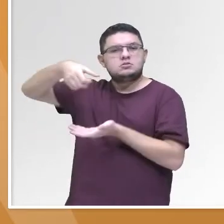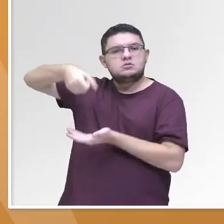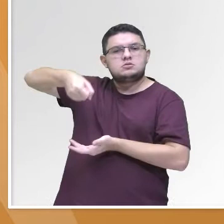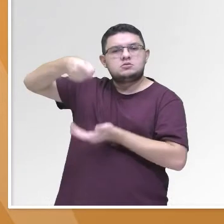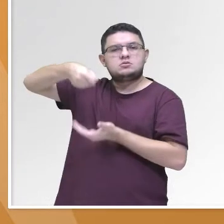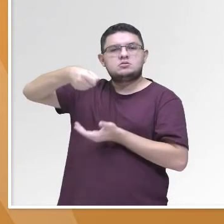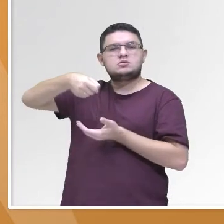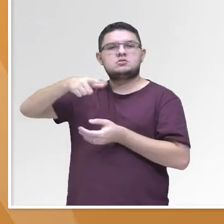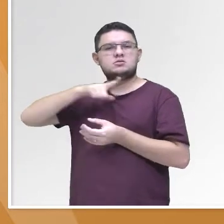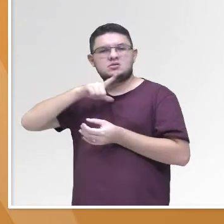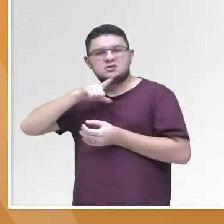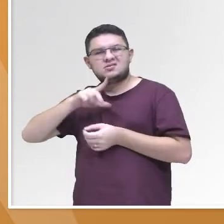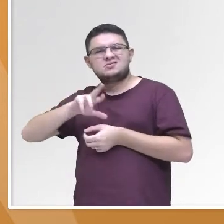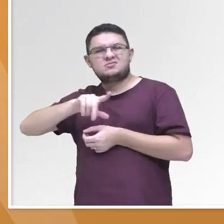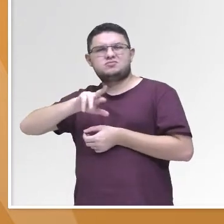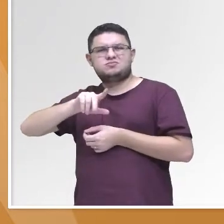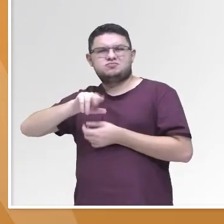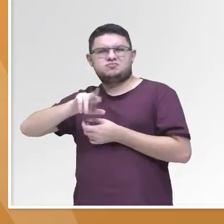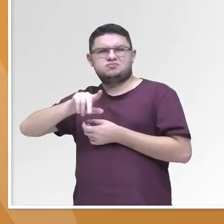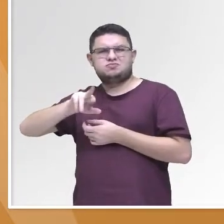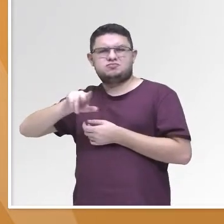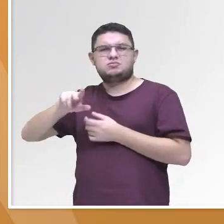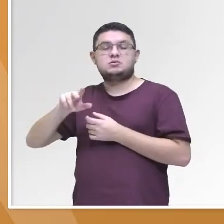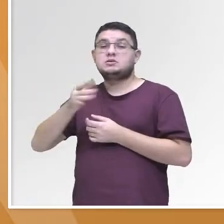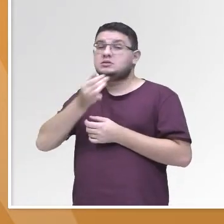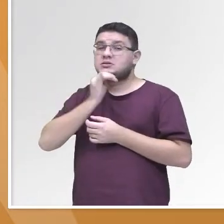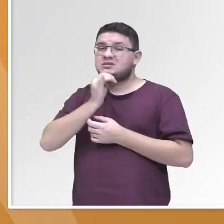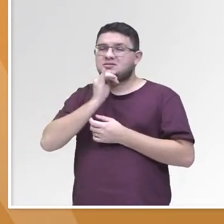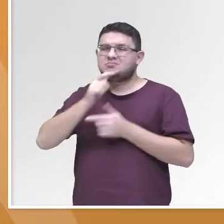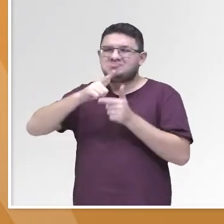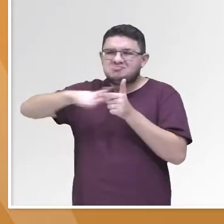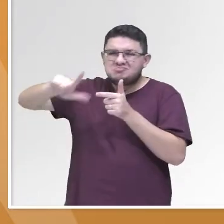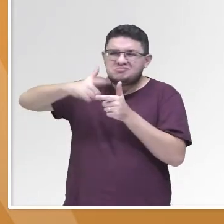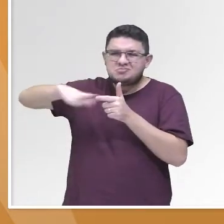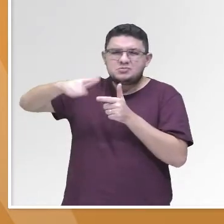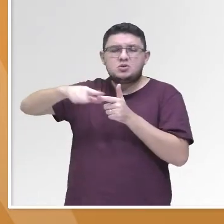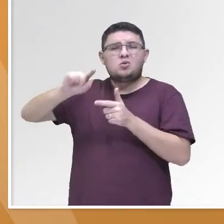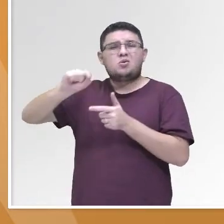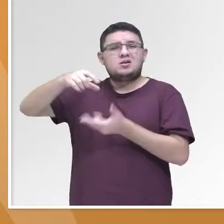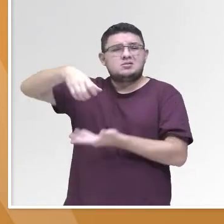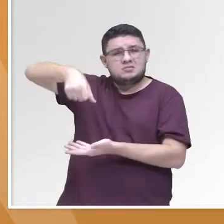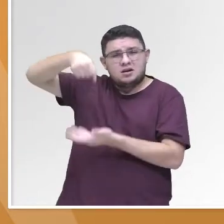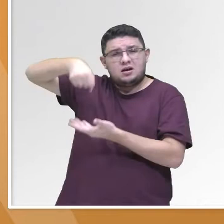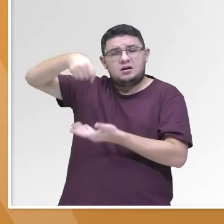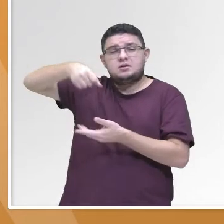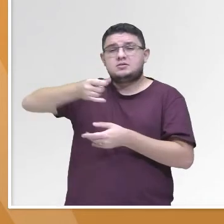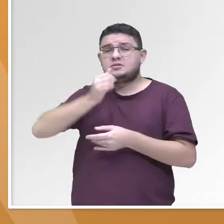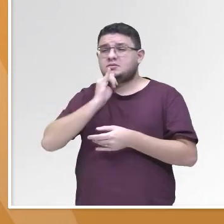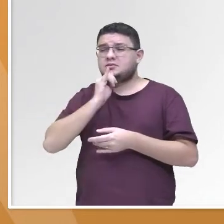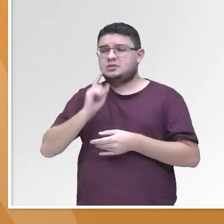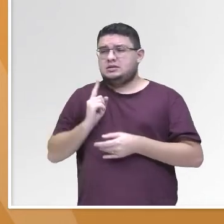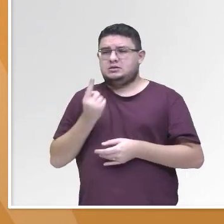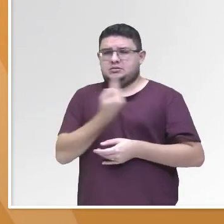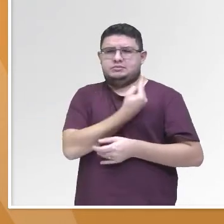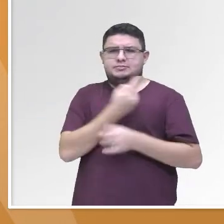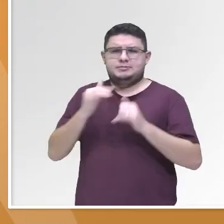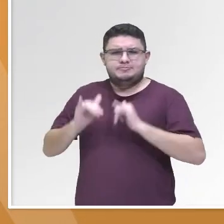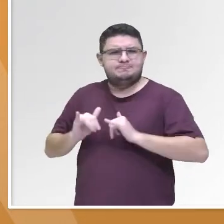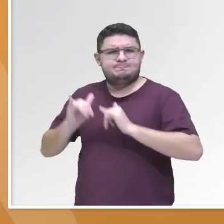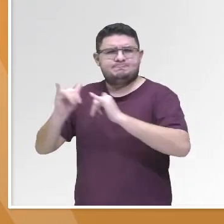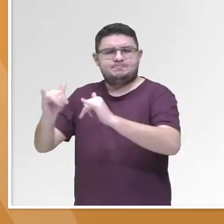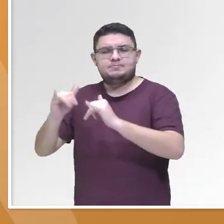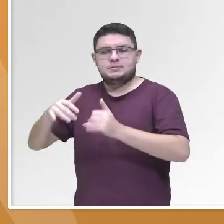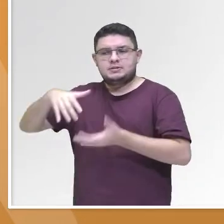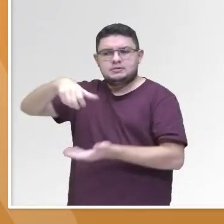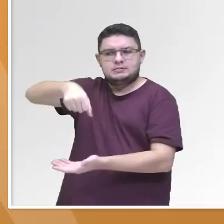né? A gente vai ali ao supermercado, vai fazer uma compra, a gente pega ali várias sacolas plásticas, né? E